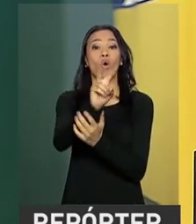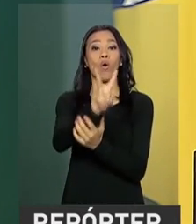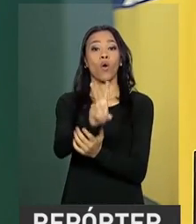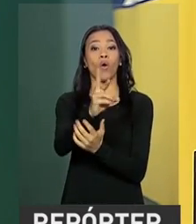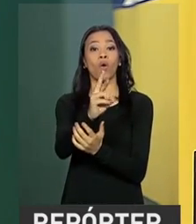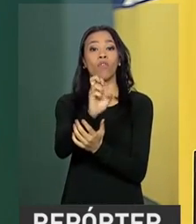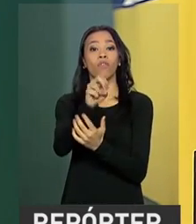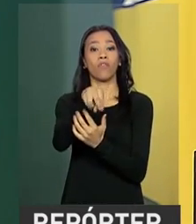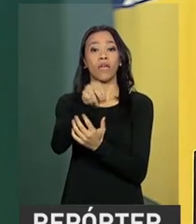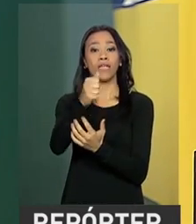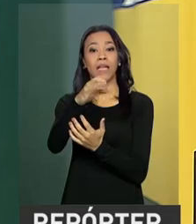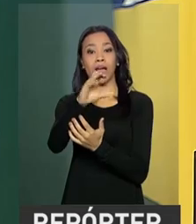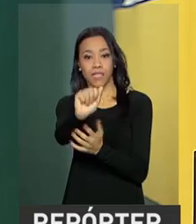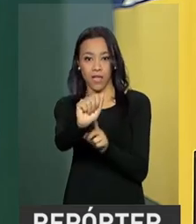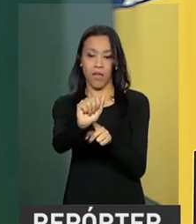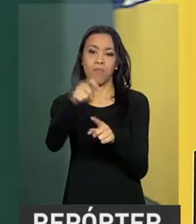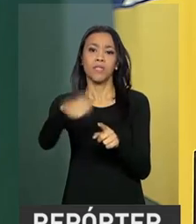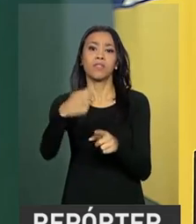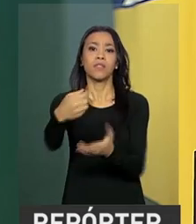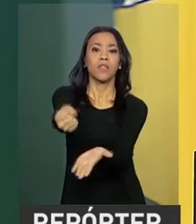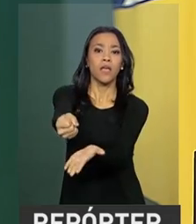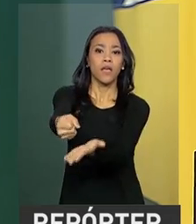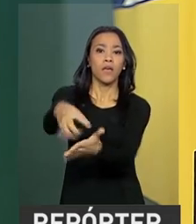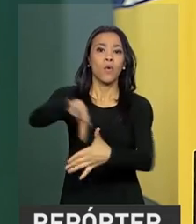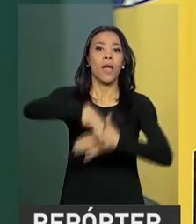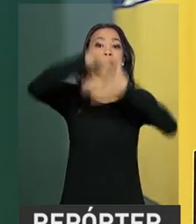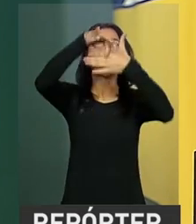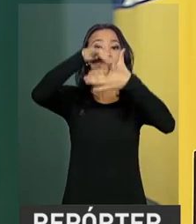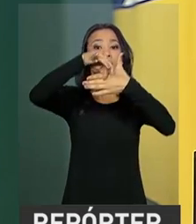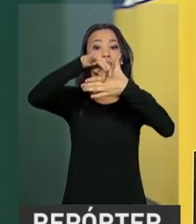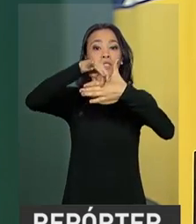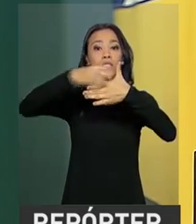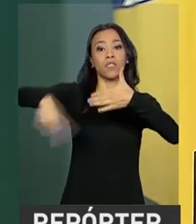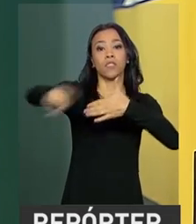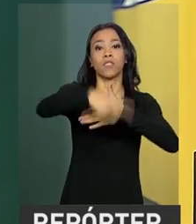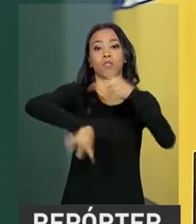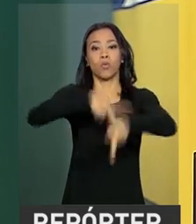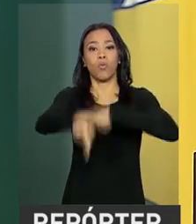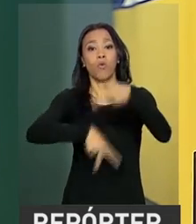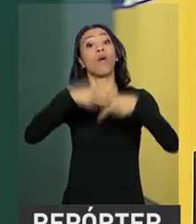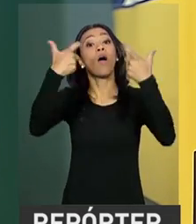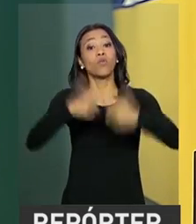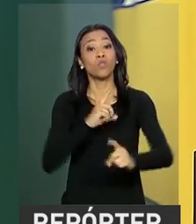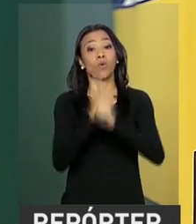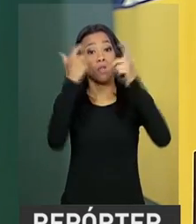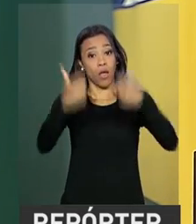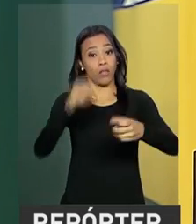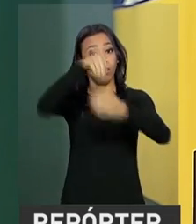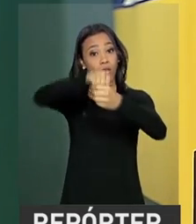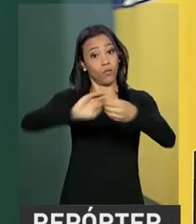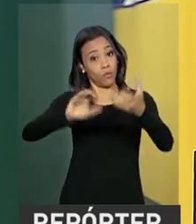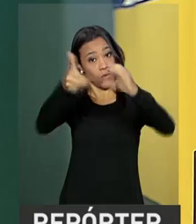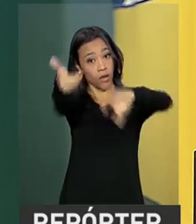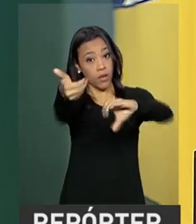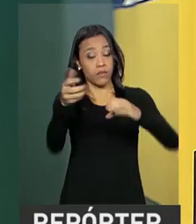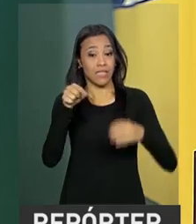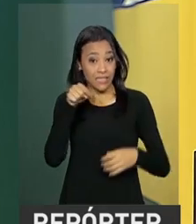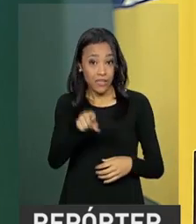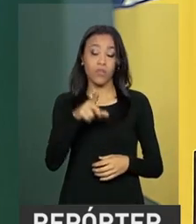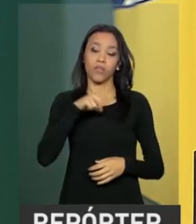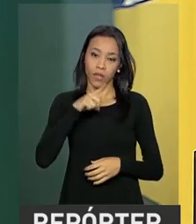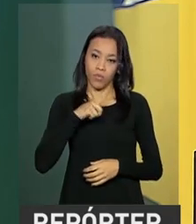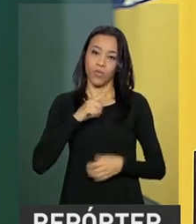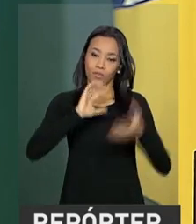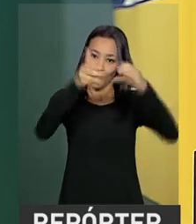da representação Popular Ah que está eh no Congresso Nacional não é isso nós temos